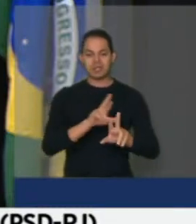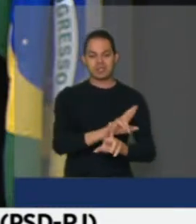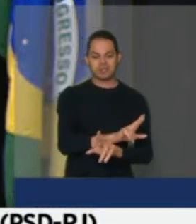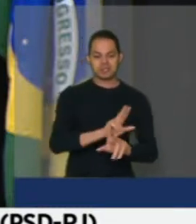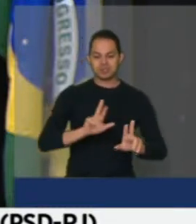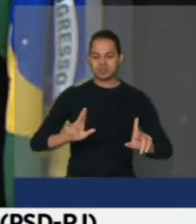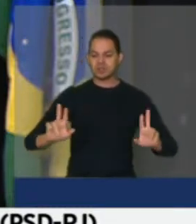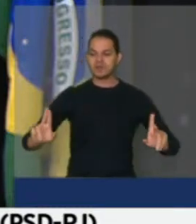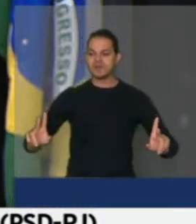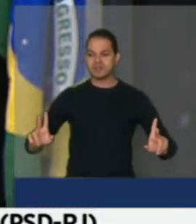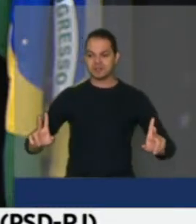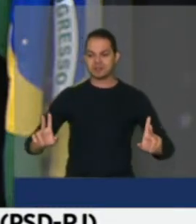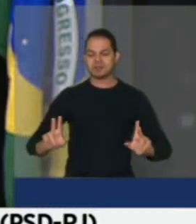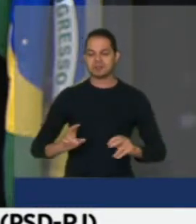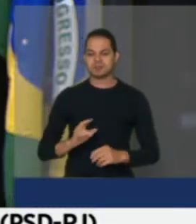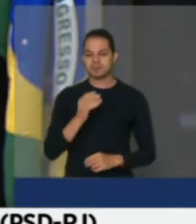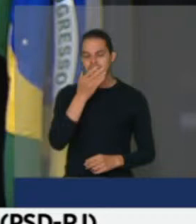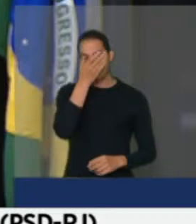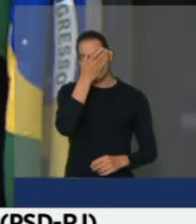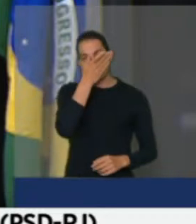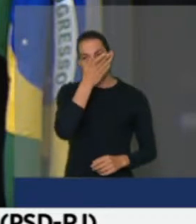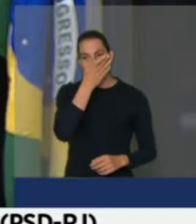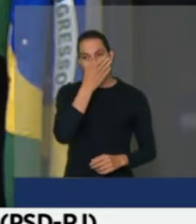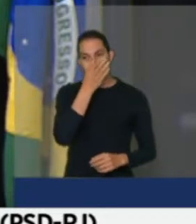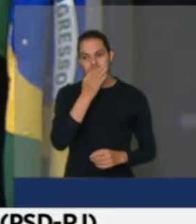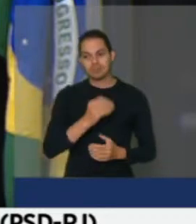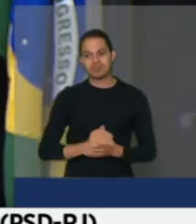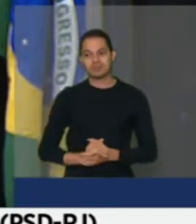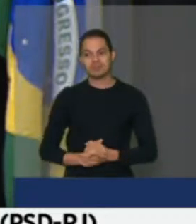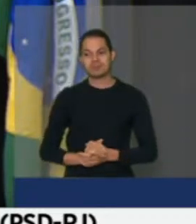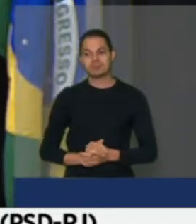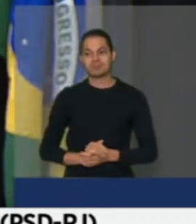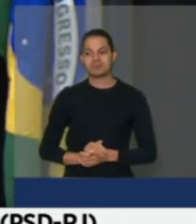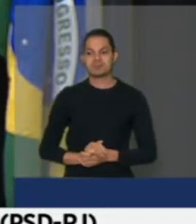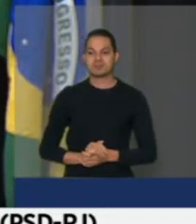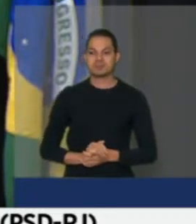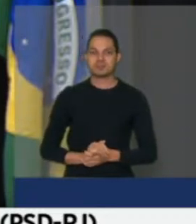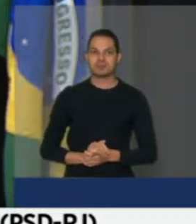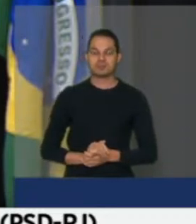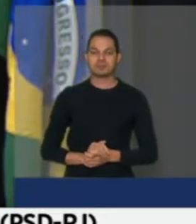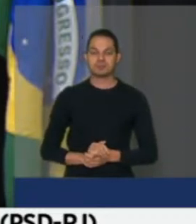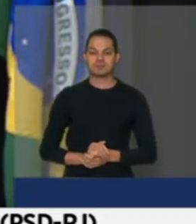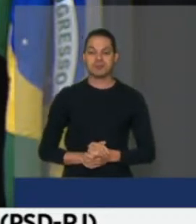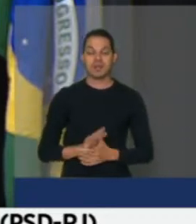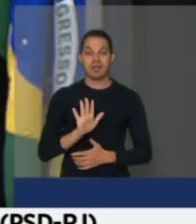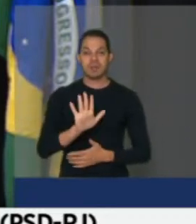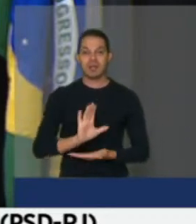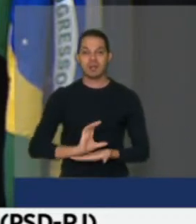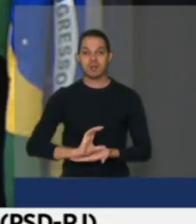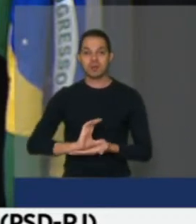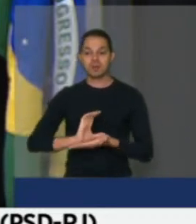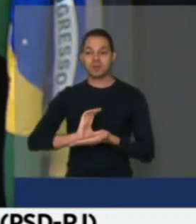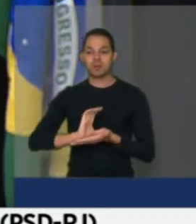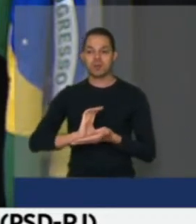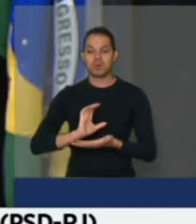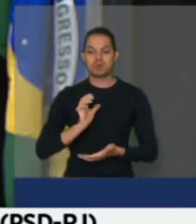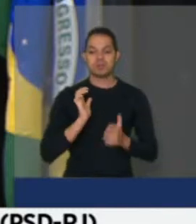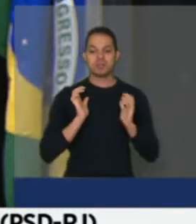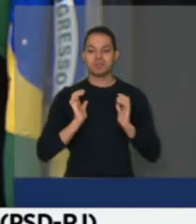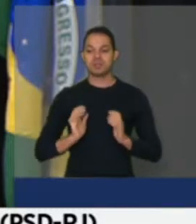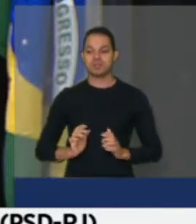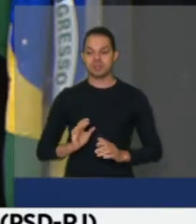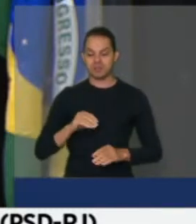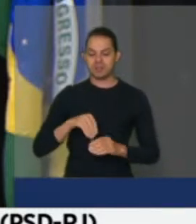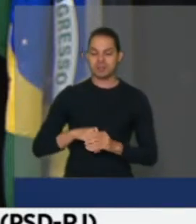dupla e eventual punição. Porém, no Conselho de Ética, tive o